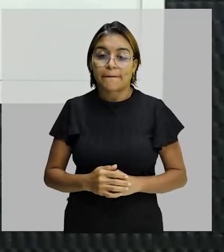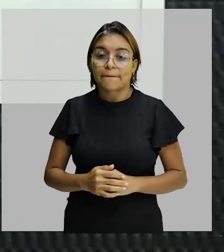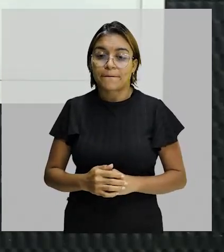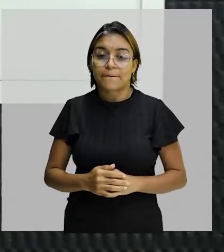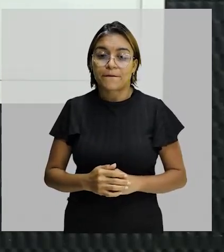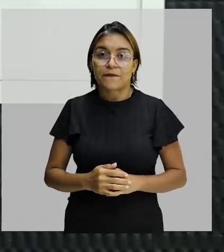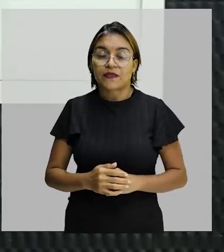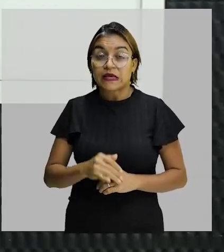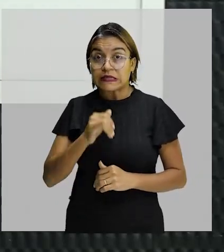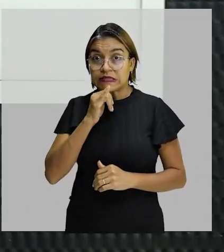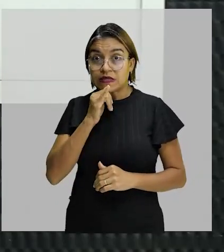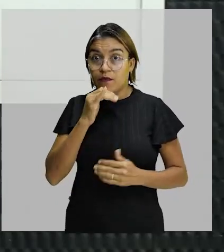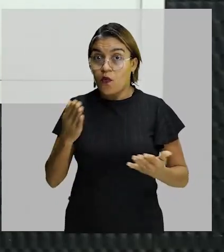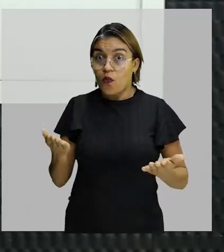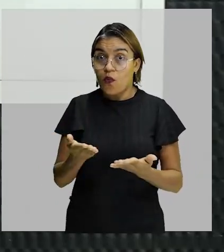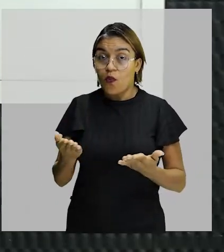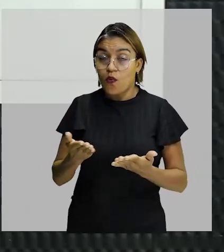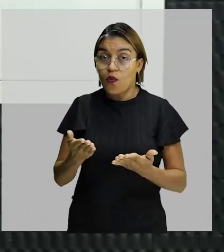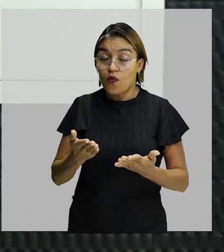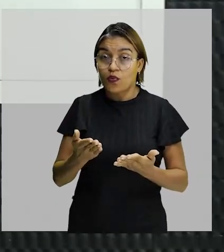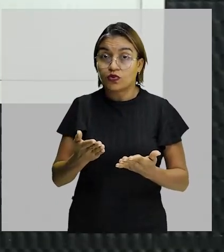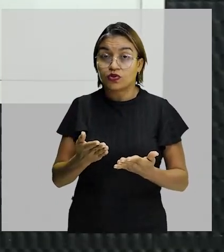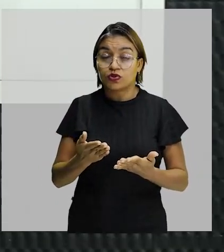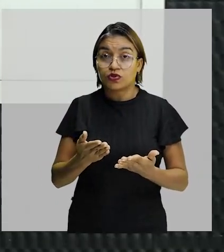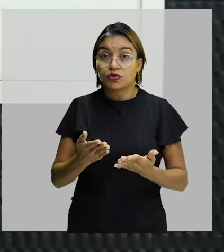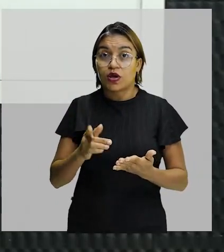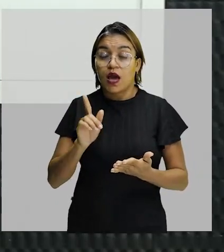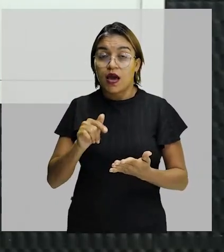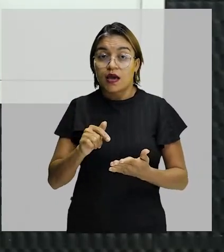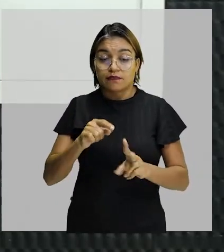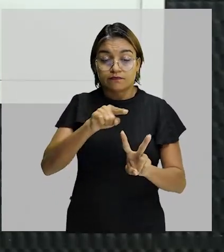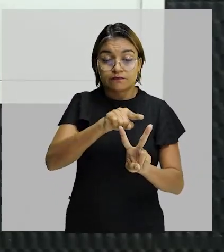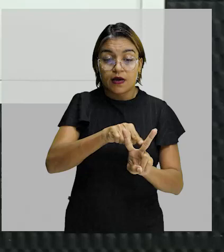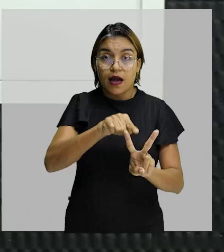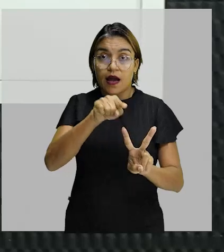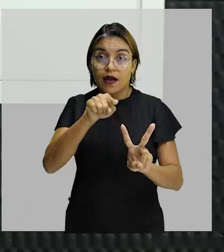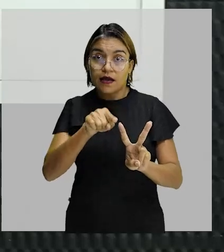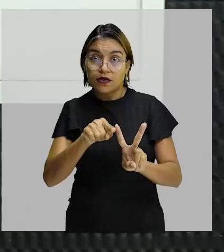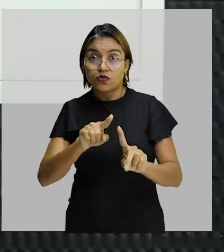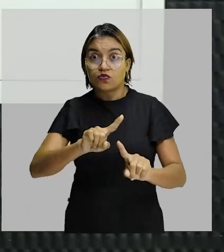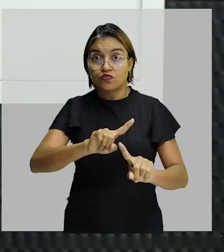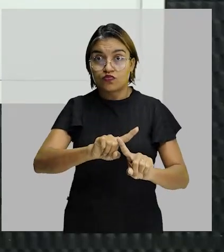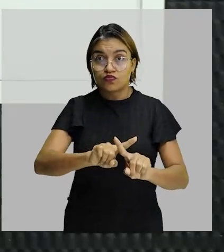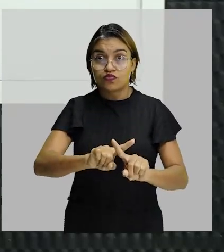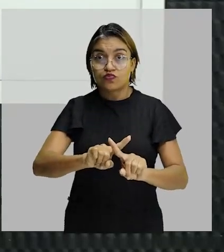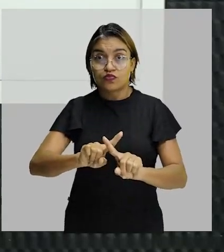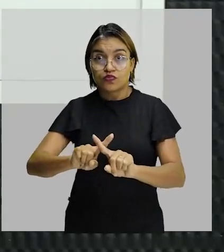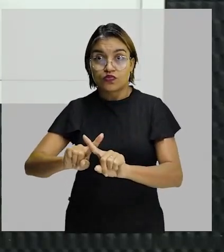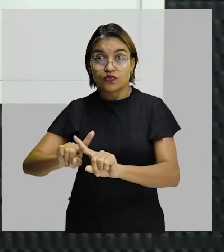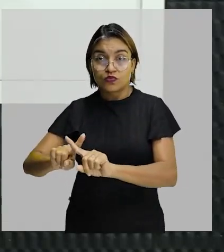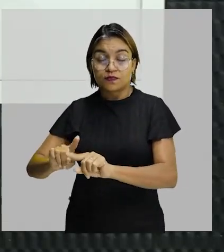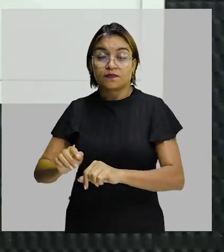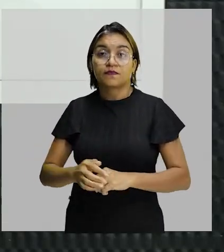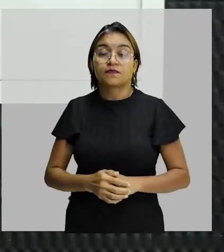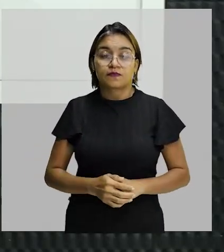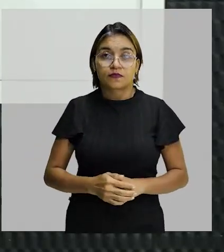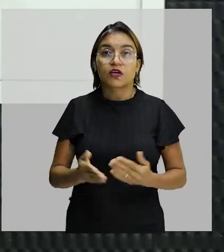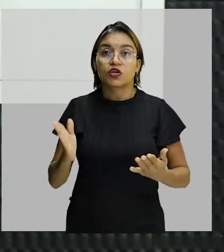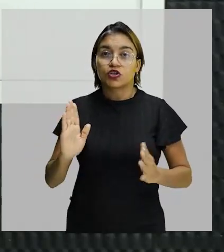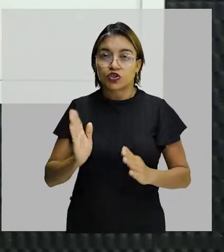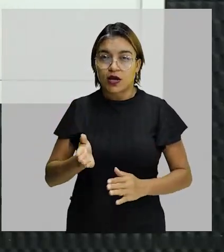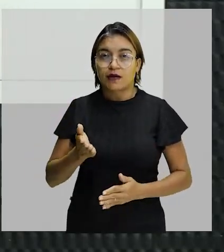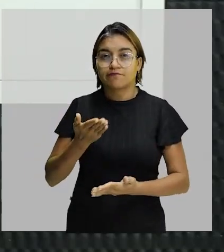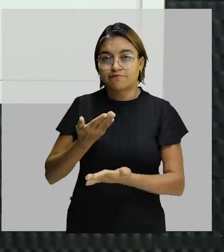turma, de multiplicidade de uma raiz, tá? Já falamos aqui de equações polinomiais